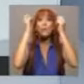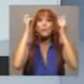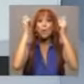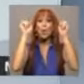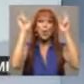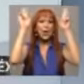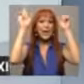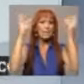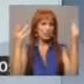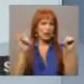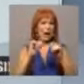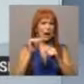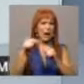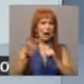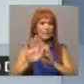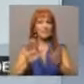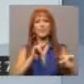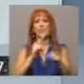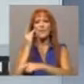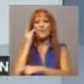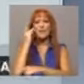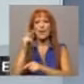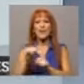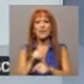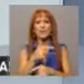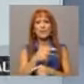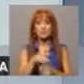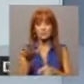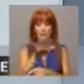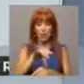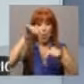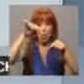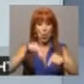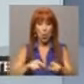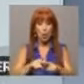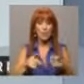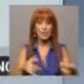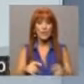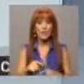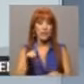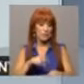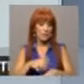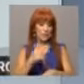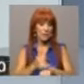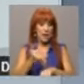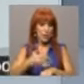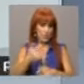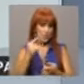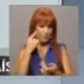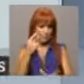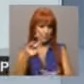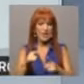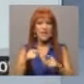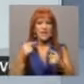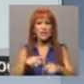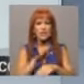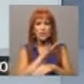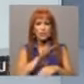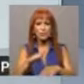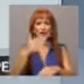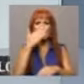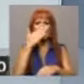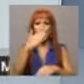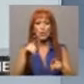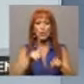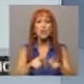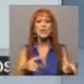como se já está no outro lado. Vamos ver então a carta de superfície para hoje, válida às 12 horas. Aqui podemos ver que temos uma superfície frontal